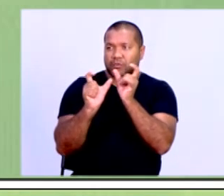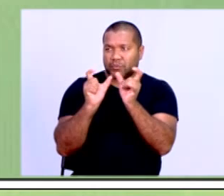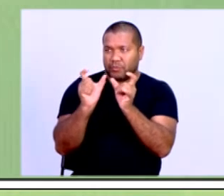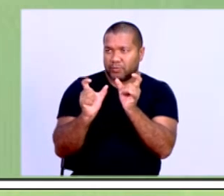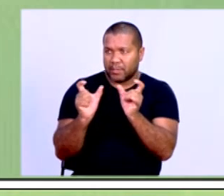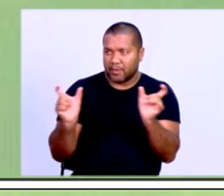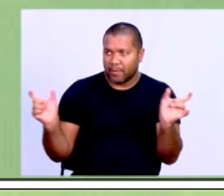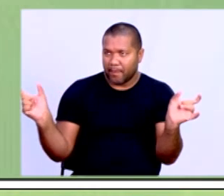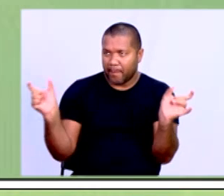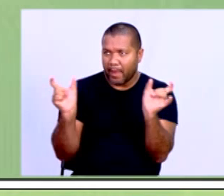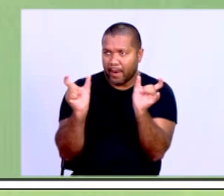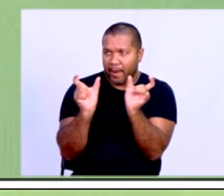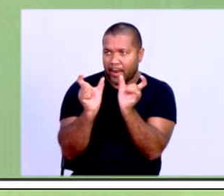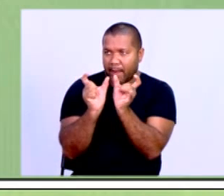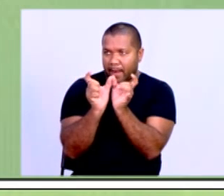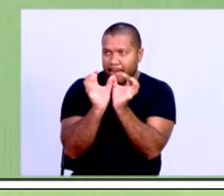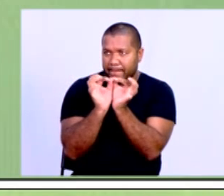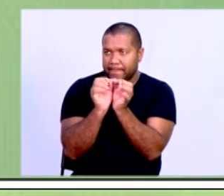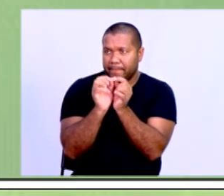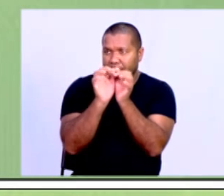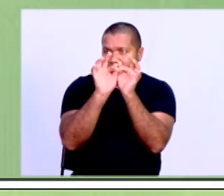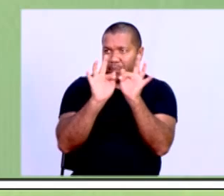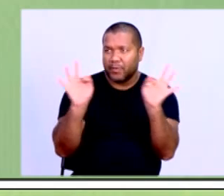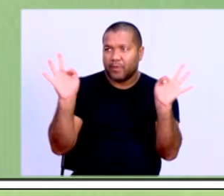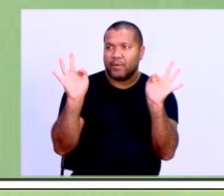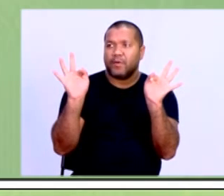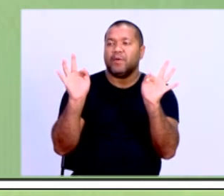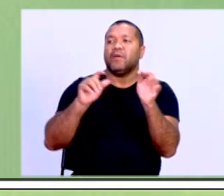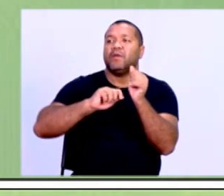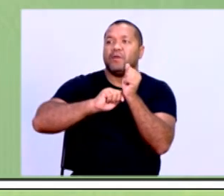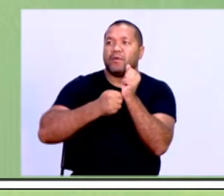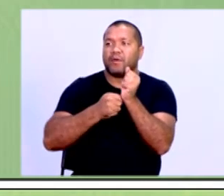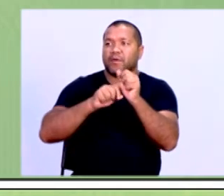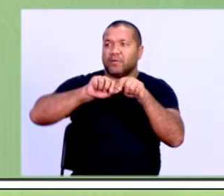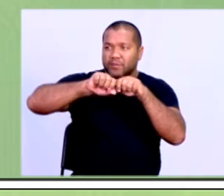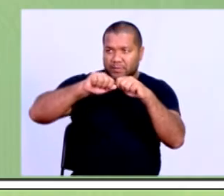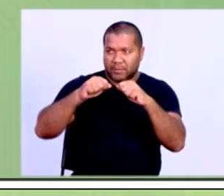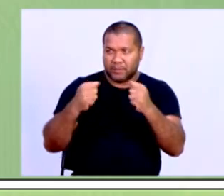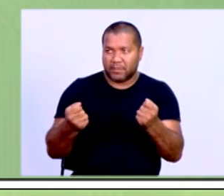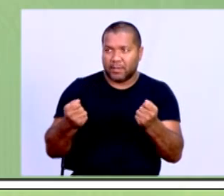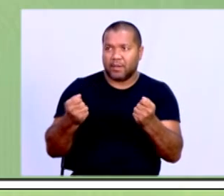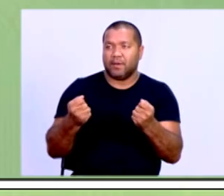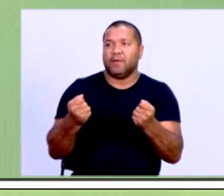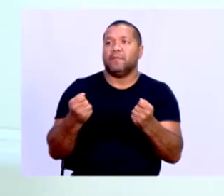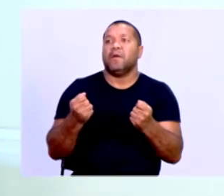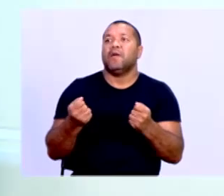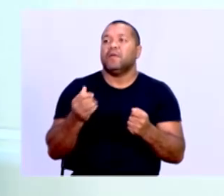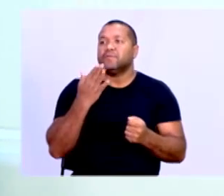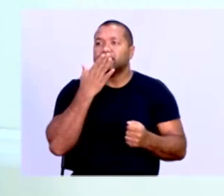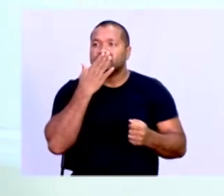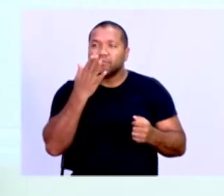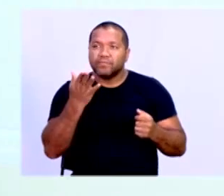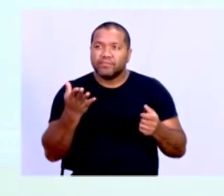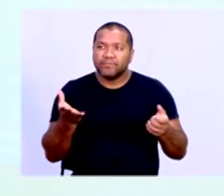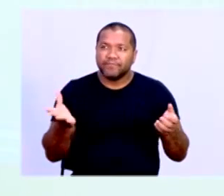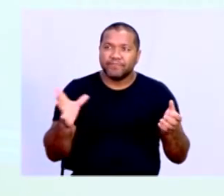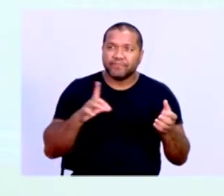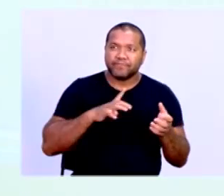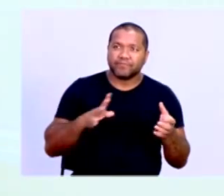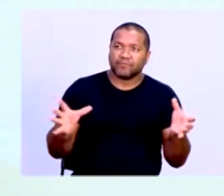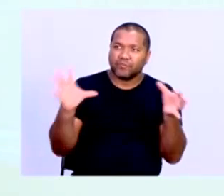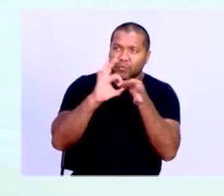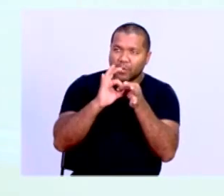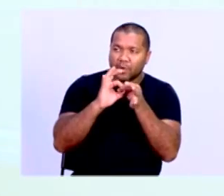do cliente e o código do meu sistema. Esse tipo de encapsulamento, pessoal, ele também traz